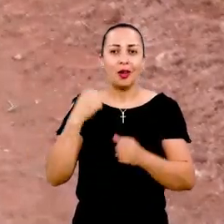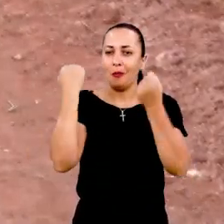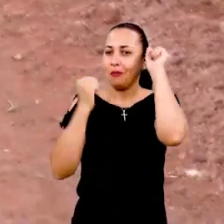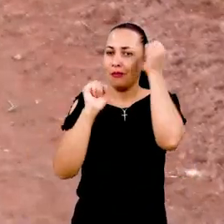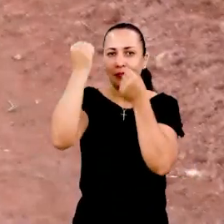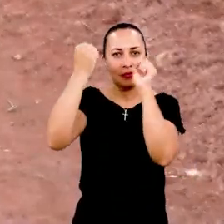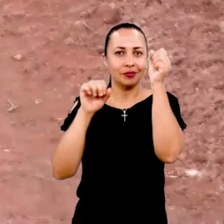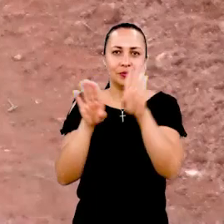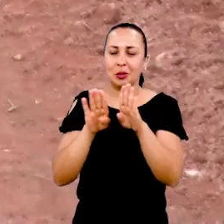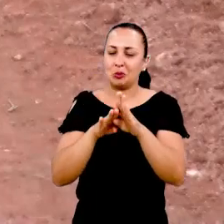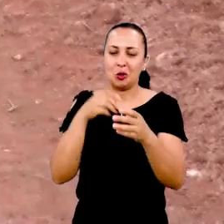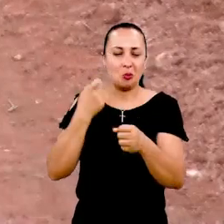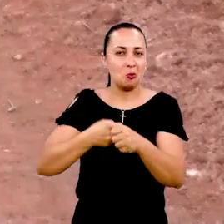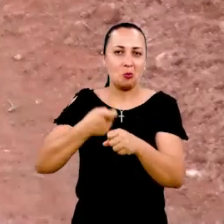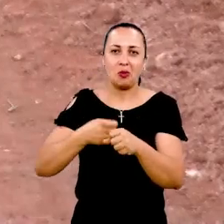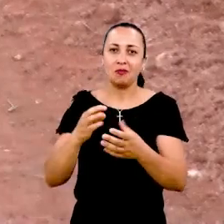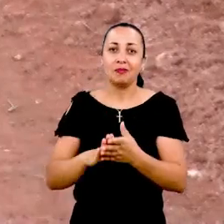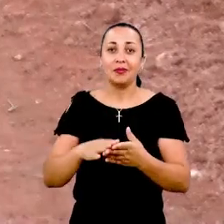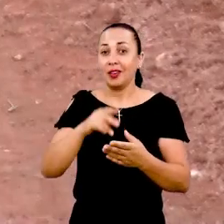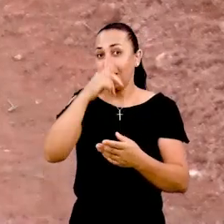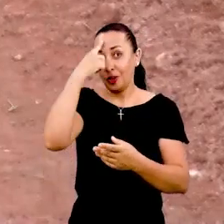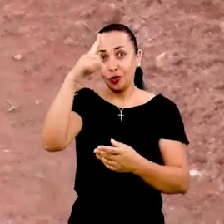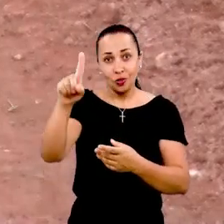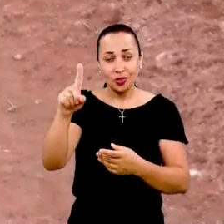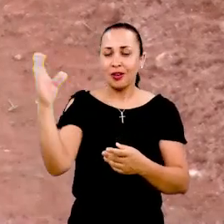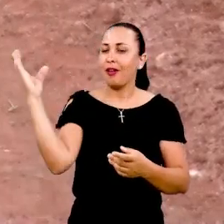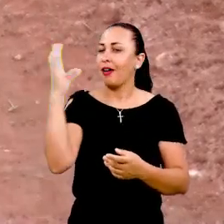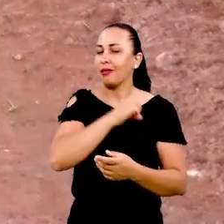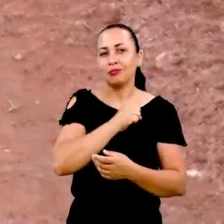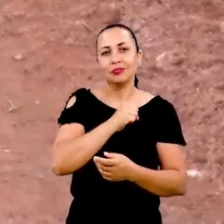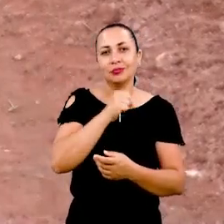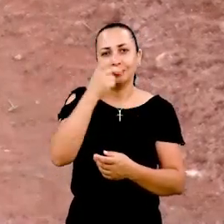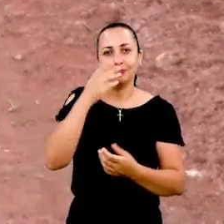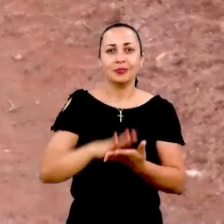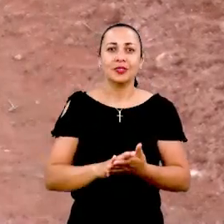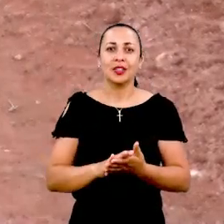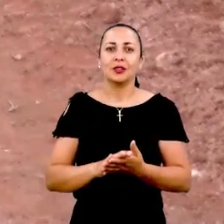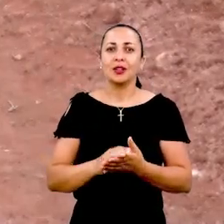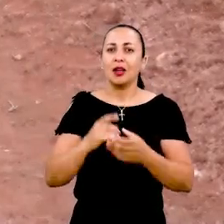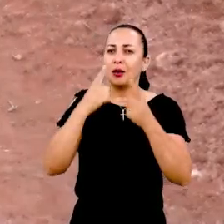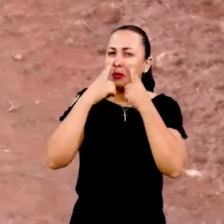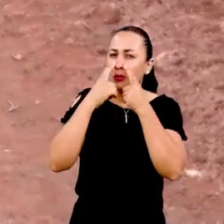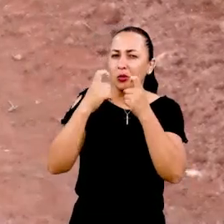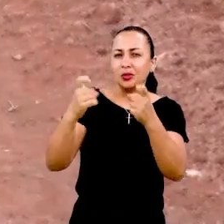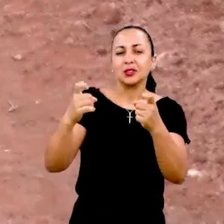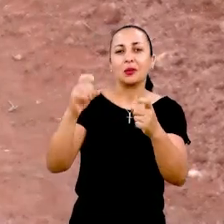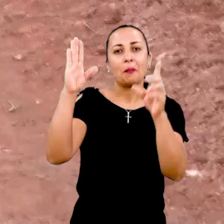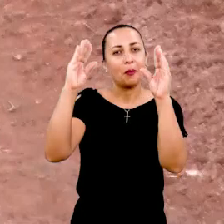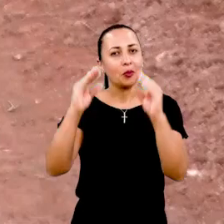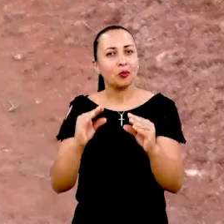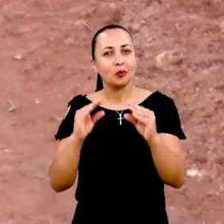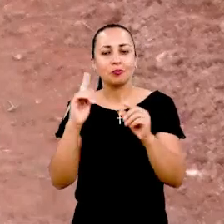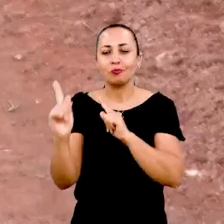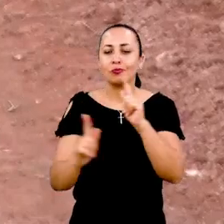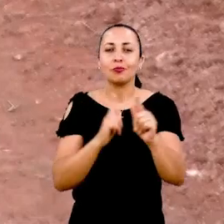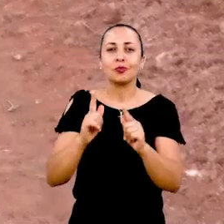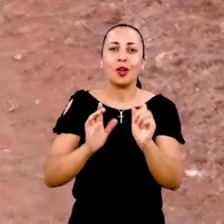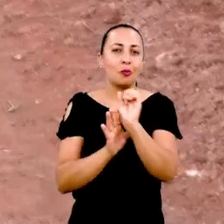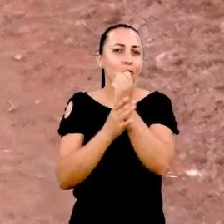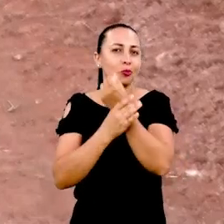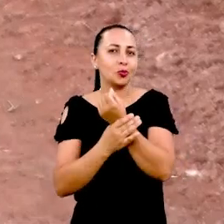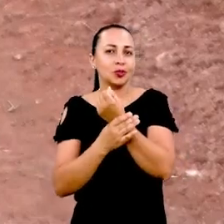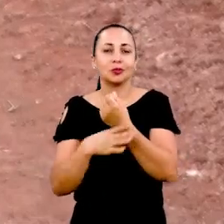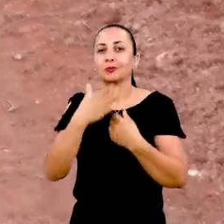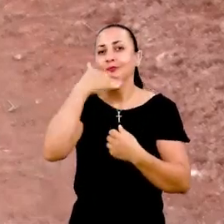muito menos maquinário e também em muitos menos dias. Então, acaba gerando uma poluição menor, acaba gerando